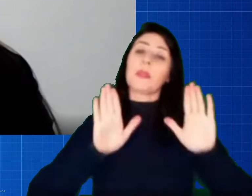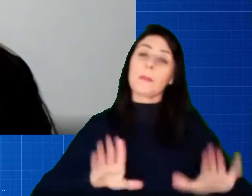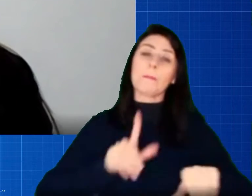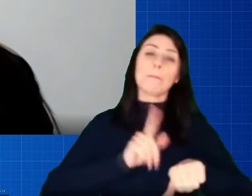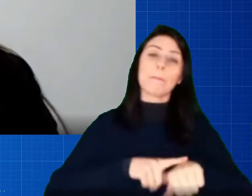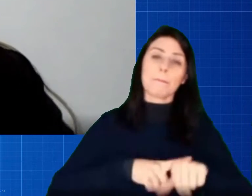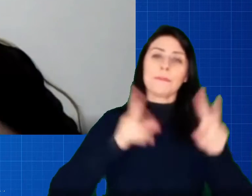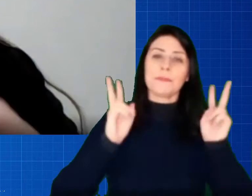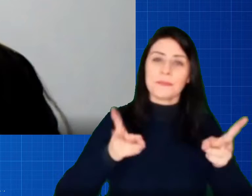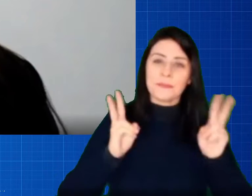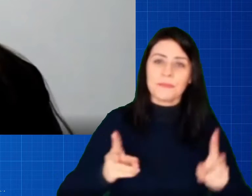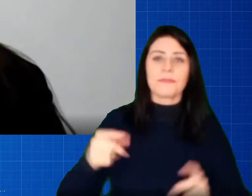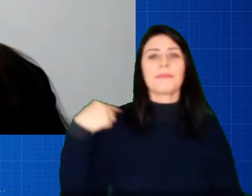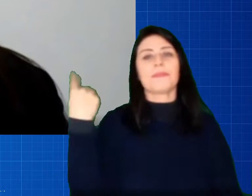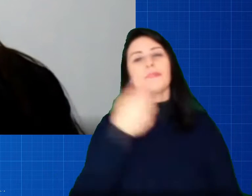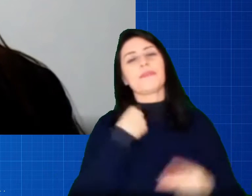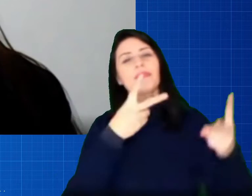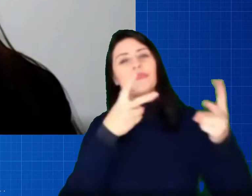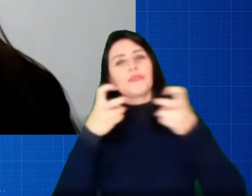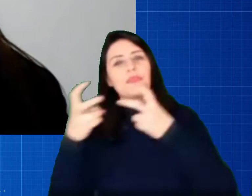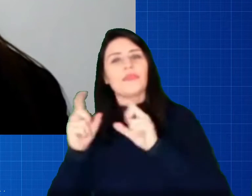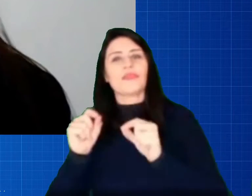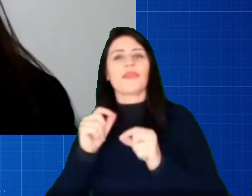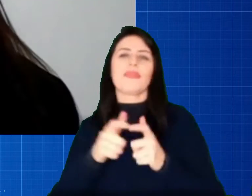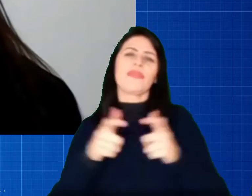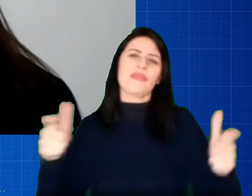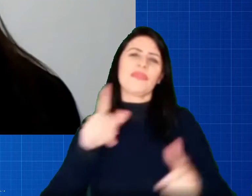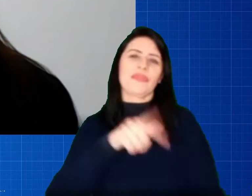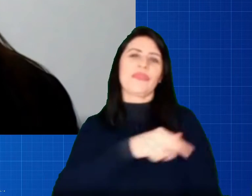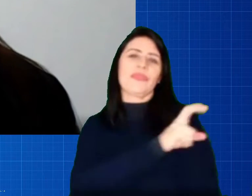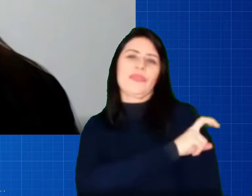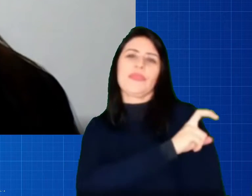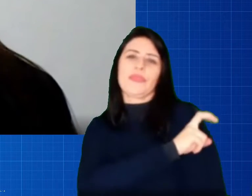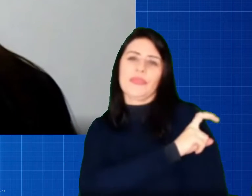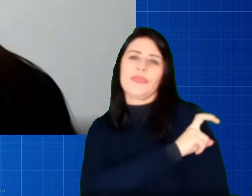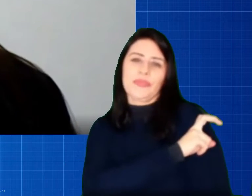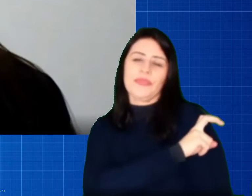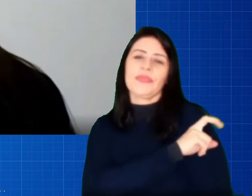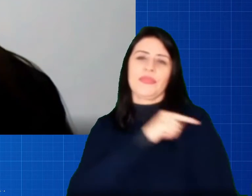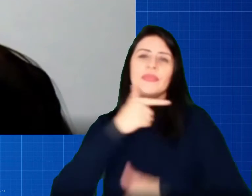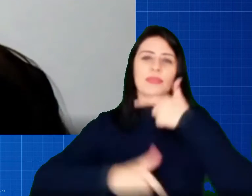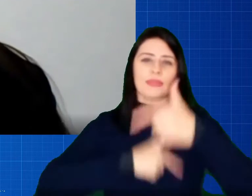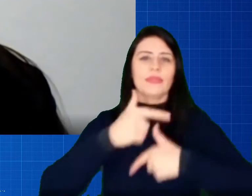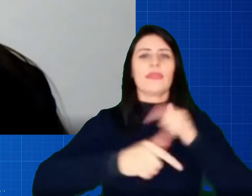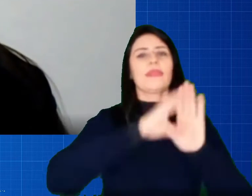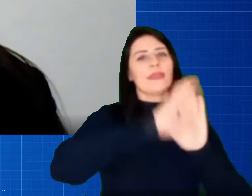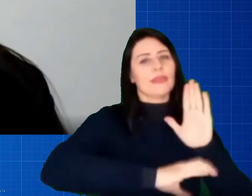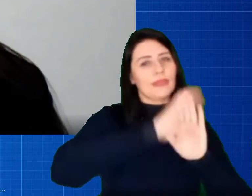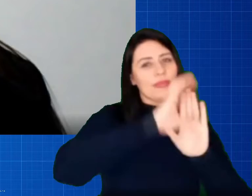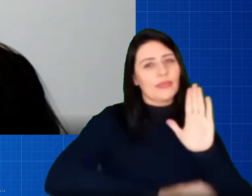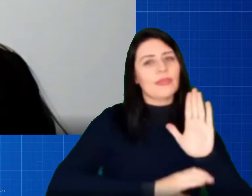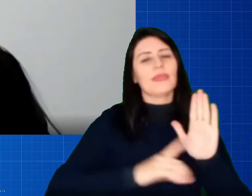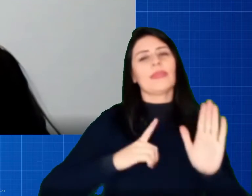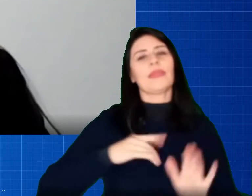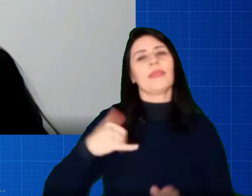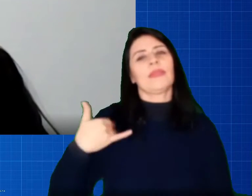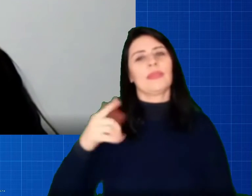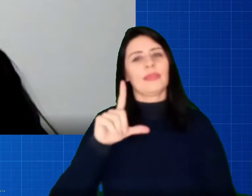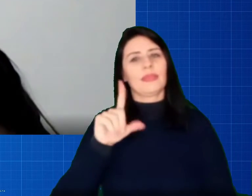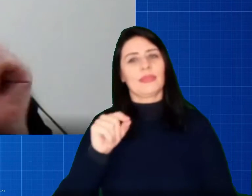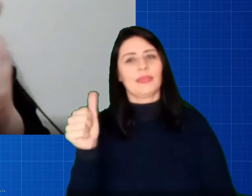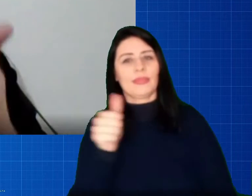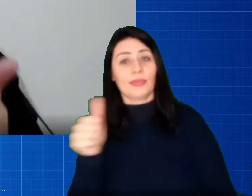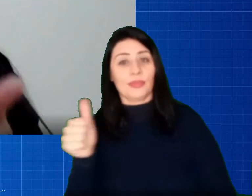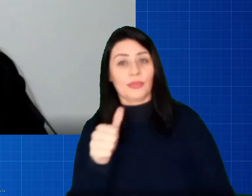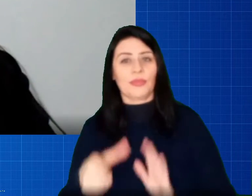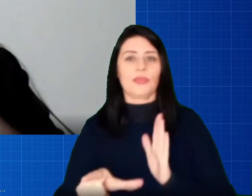mesmo tempo, a gente percebe que as crianças, digamos, eu digo quinto ano, porque quinto ano é a idade que a gente trabalha na questão do currículo, né? 10, 11 anos, que